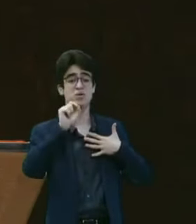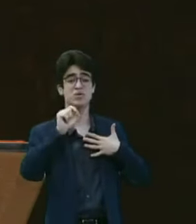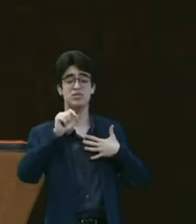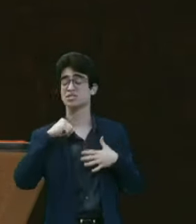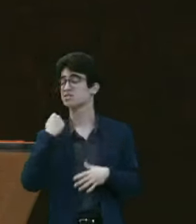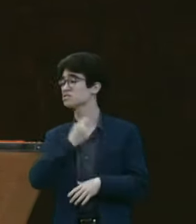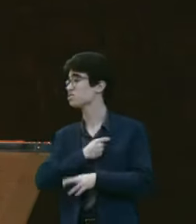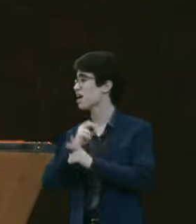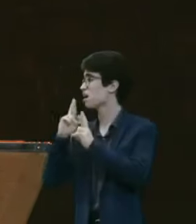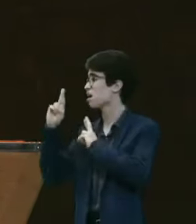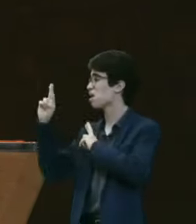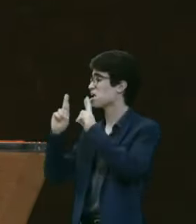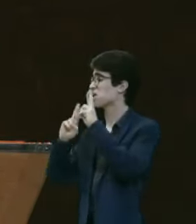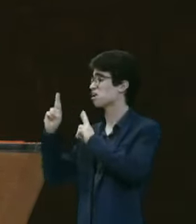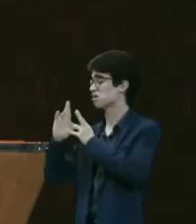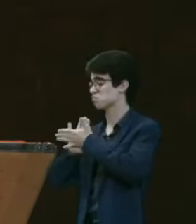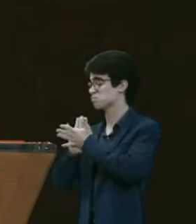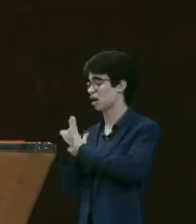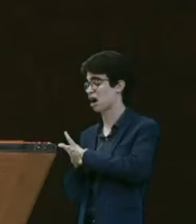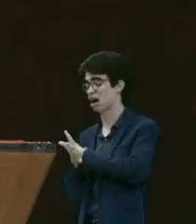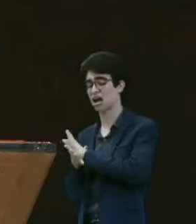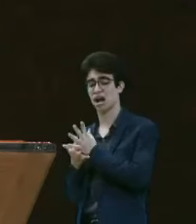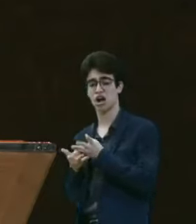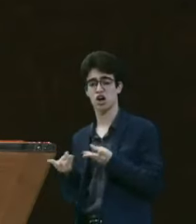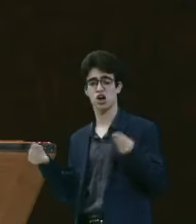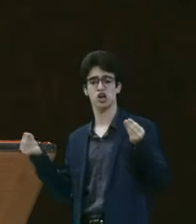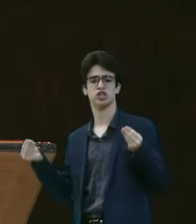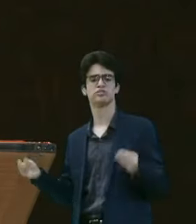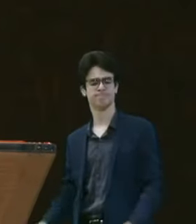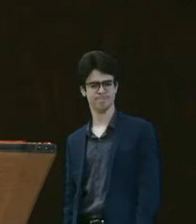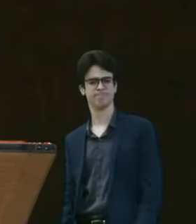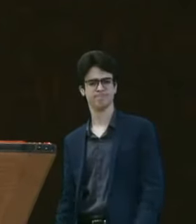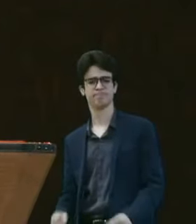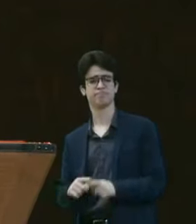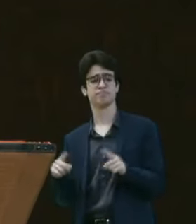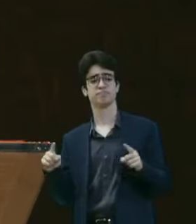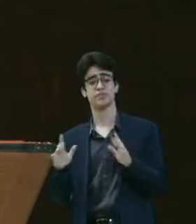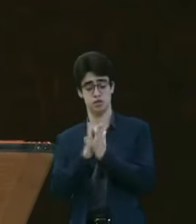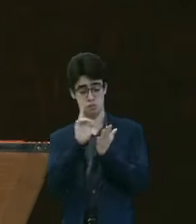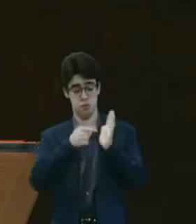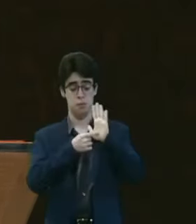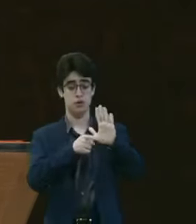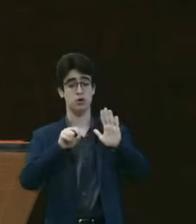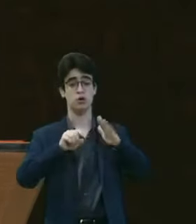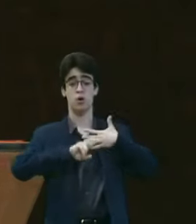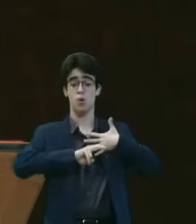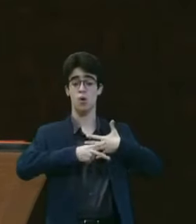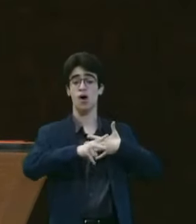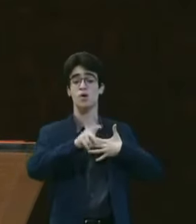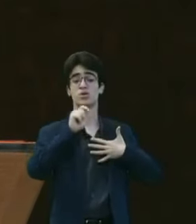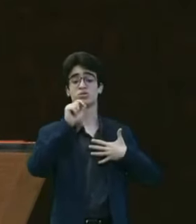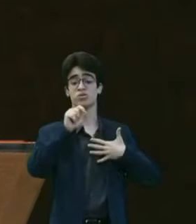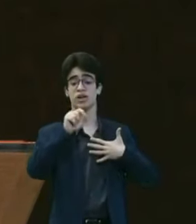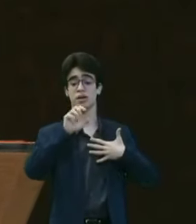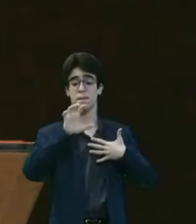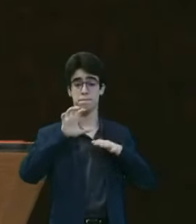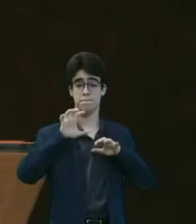Deus foi desconfigurada. A Bíblia também vai nos mostrar que a queda impactou diretamente